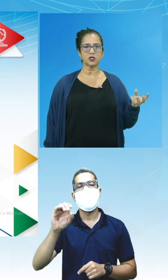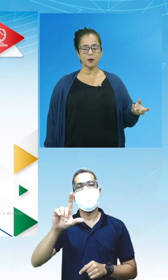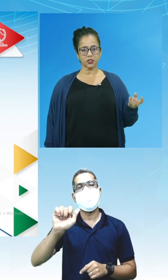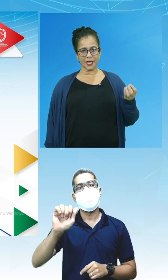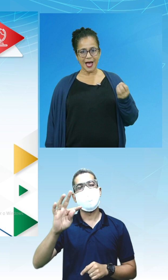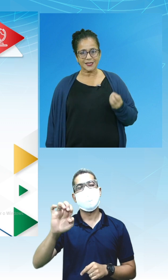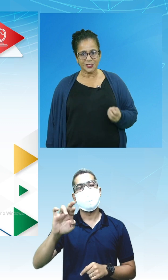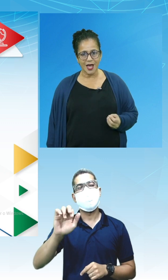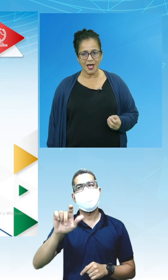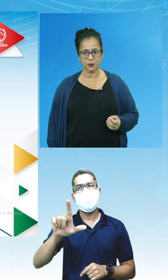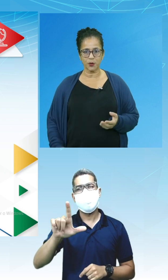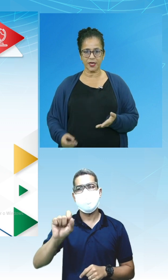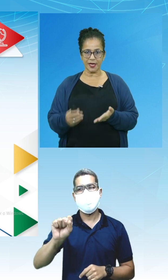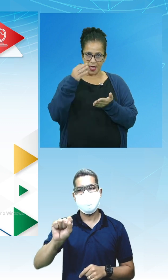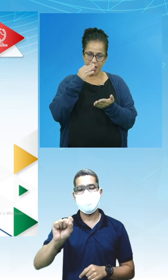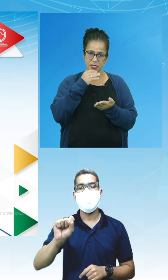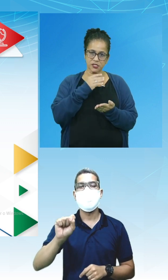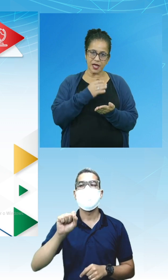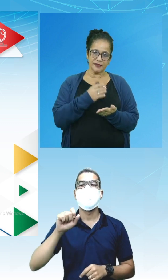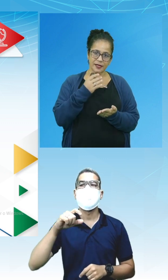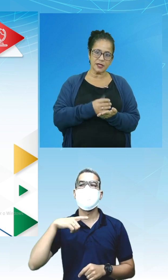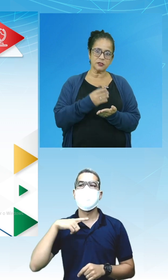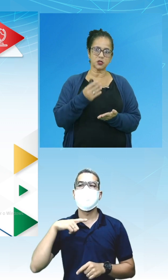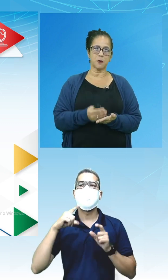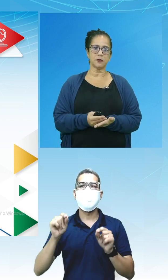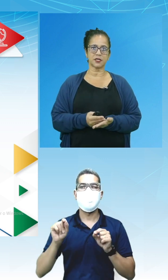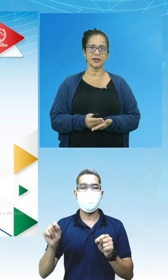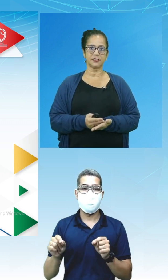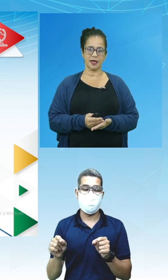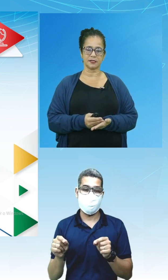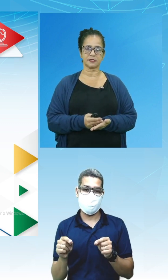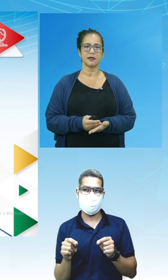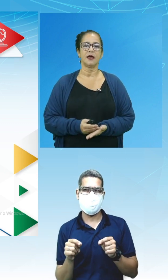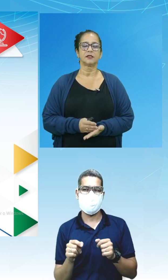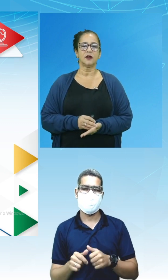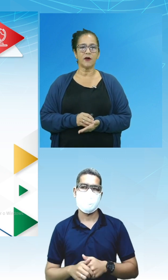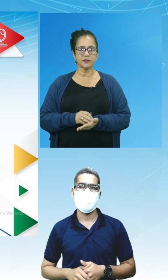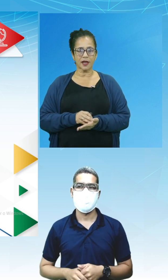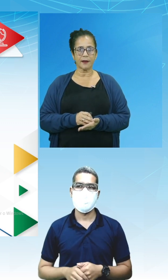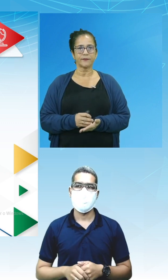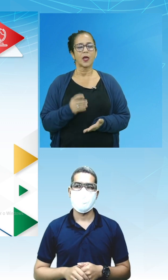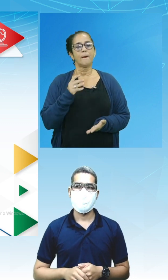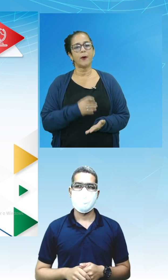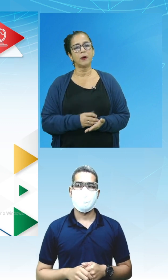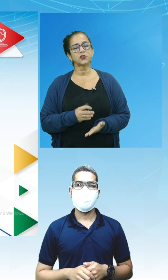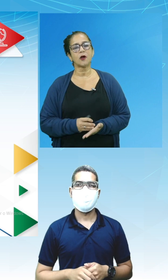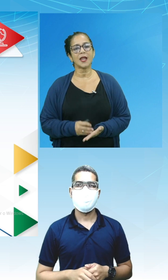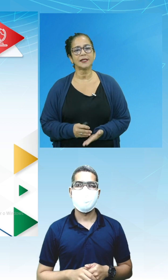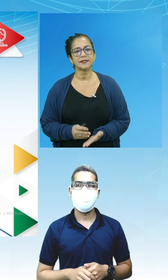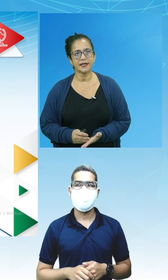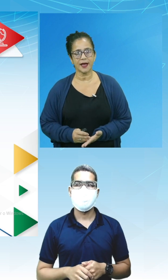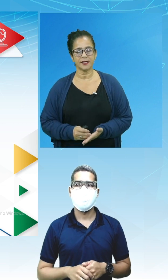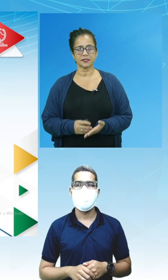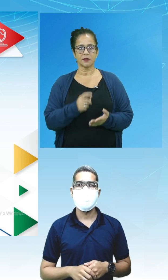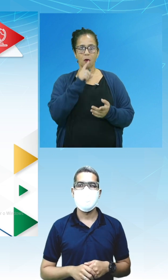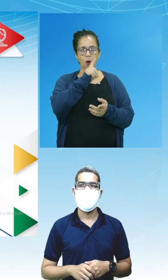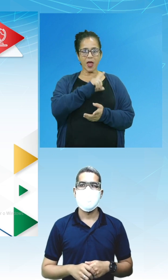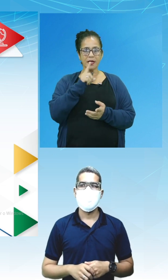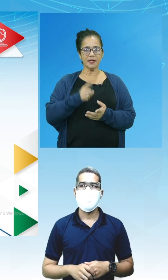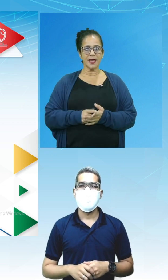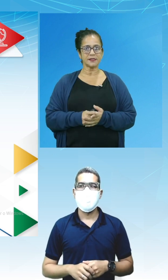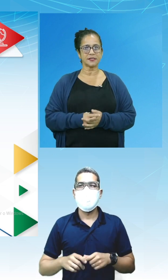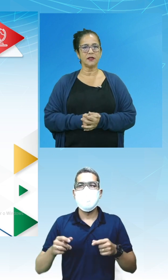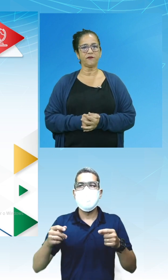entre os pontos cardeais, porque ele está dentro dos pontos cardeais. Então, vamos lá. Pontos colaterais.